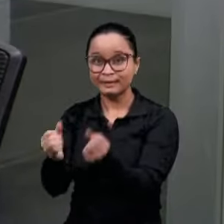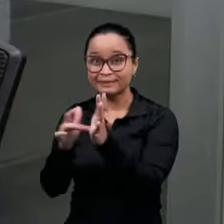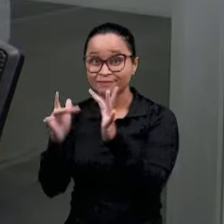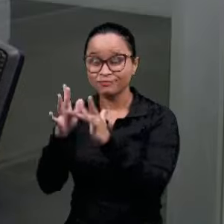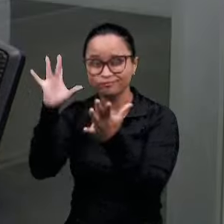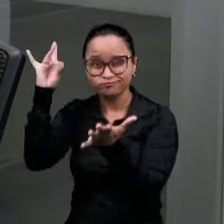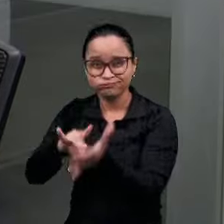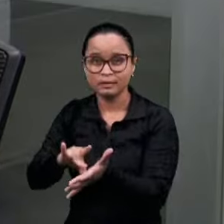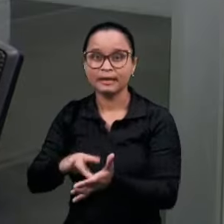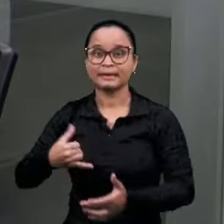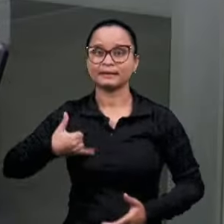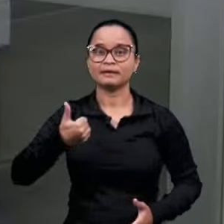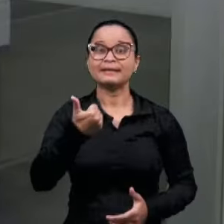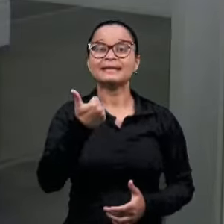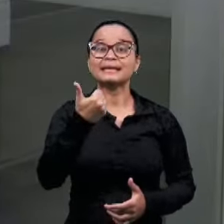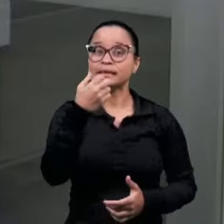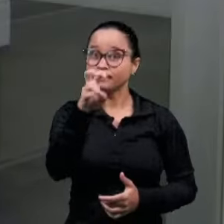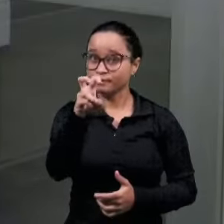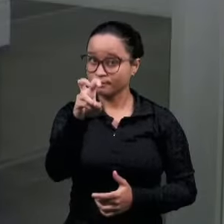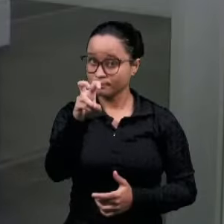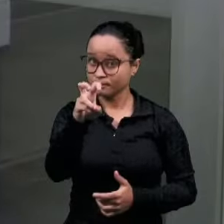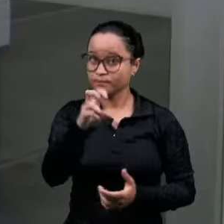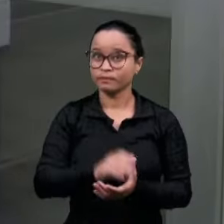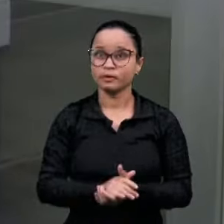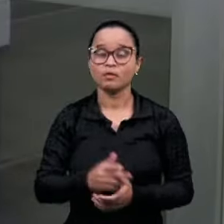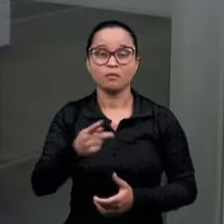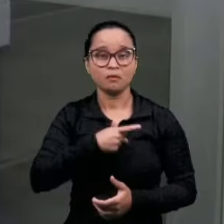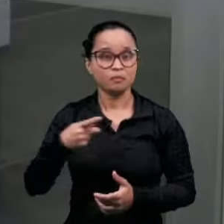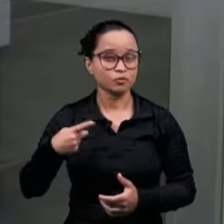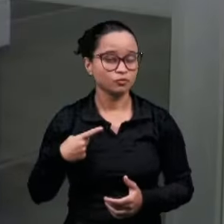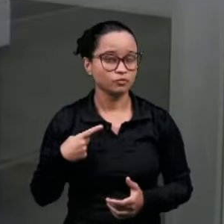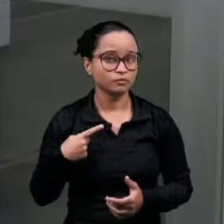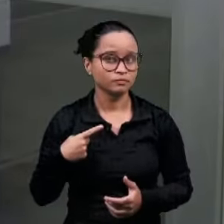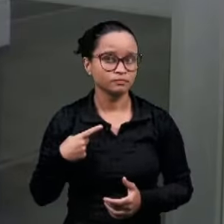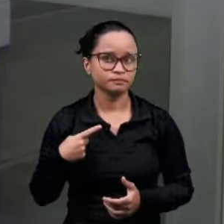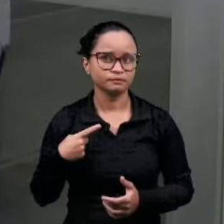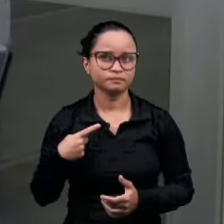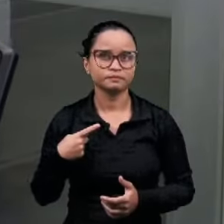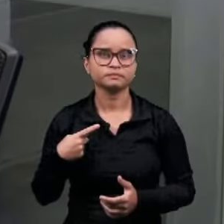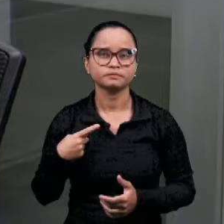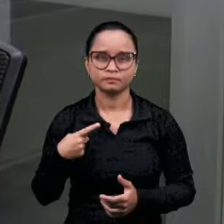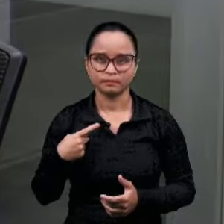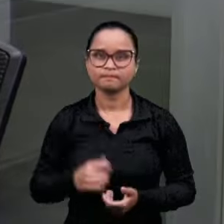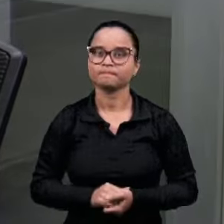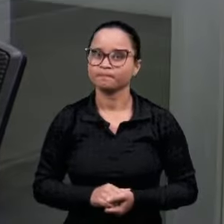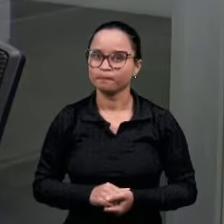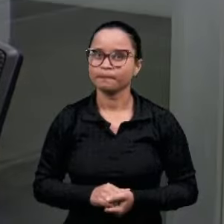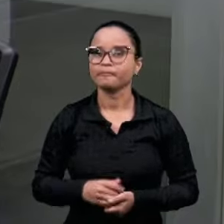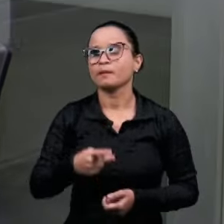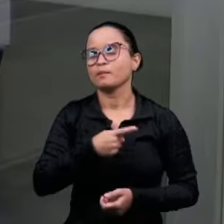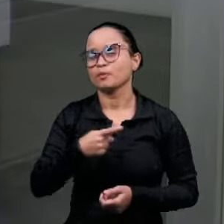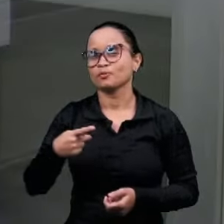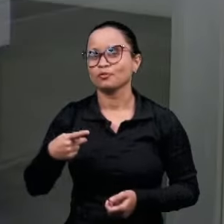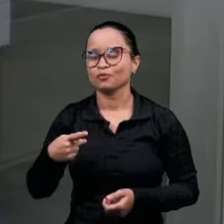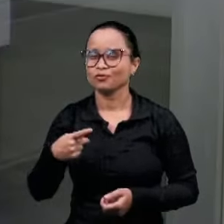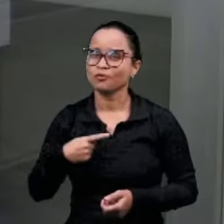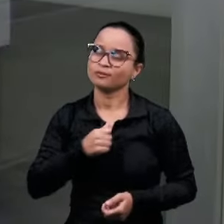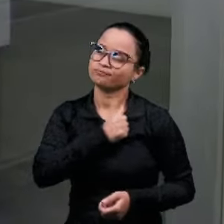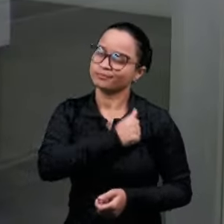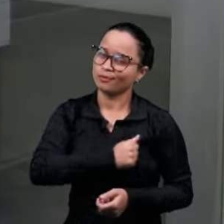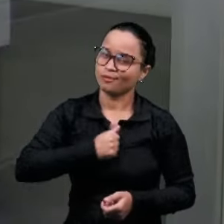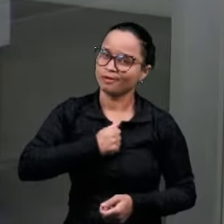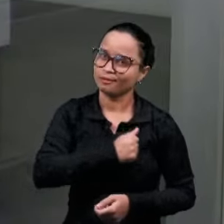de idade com um pastor, né, que é saudoso para nós,